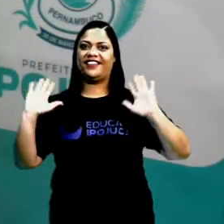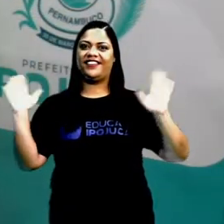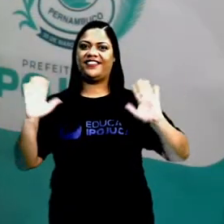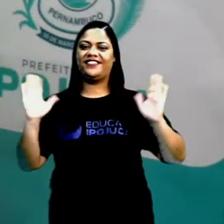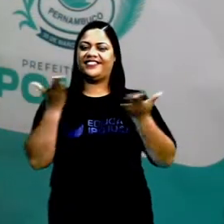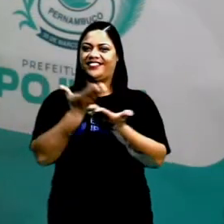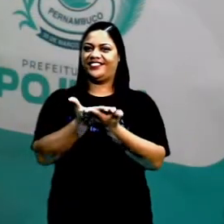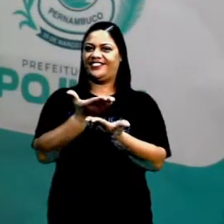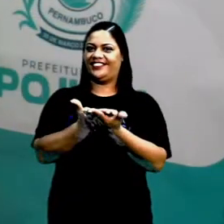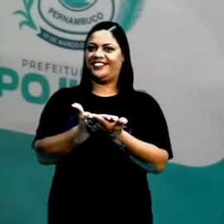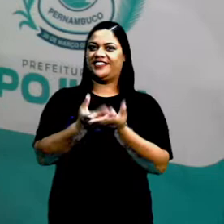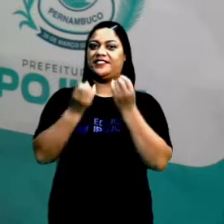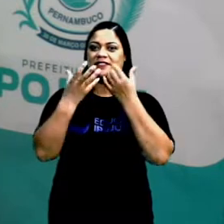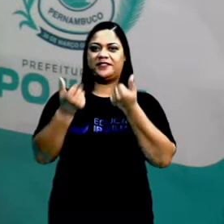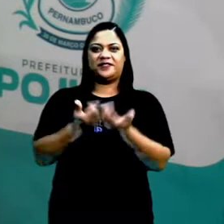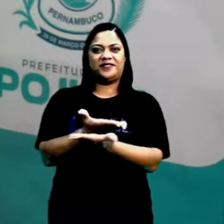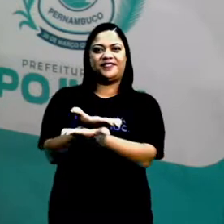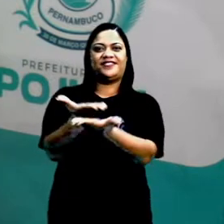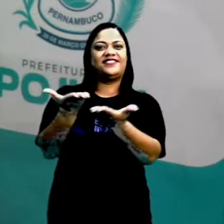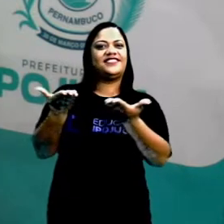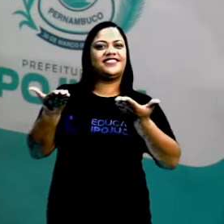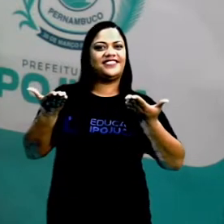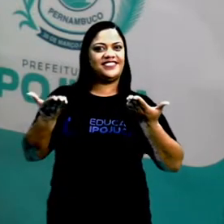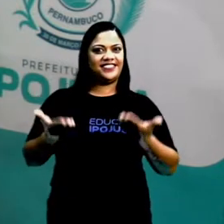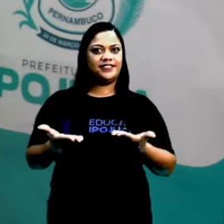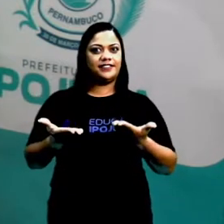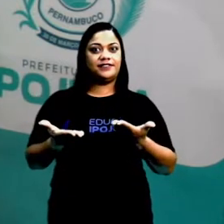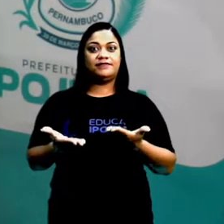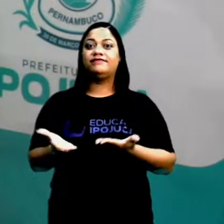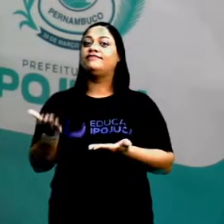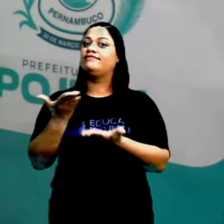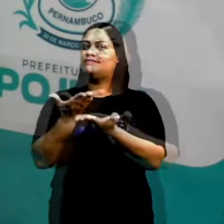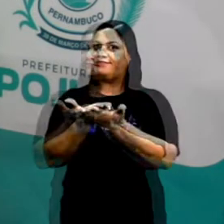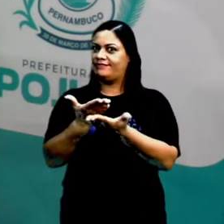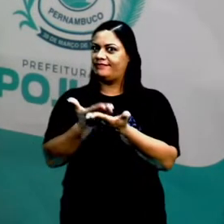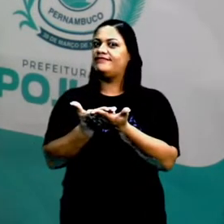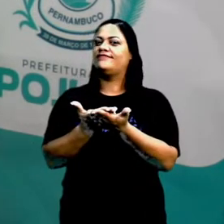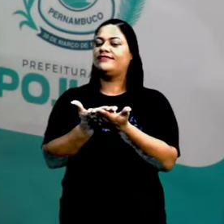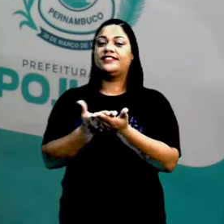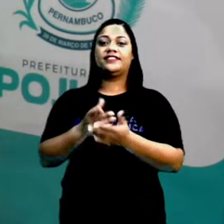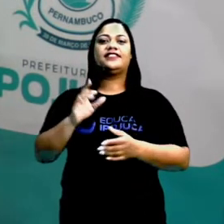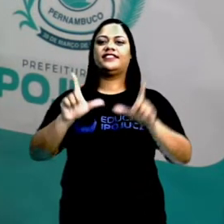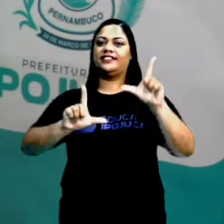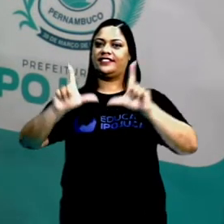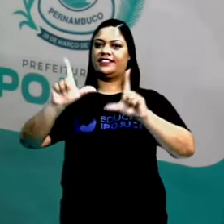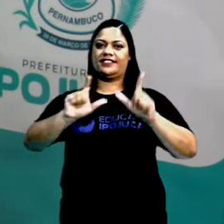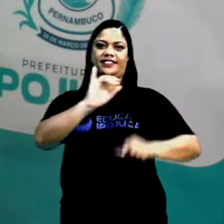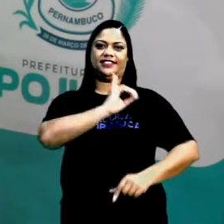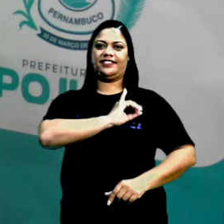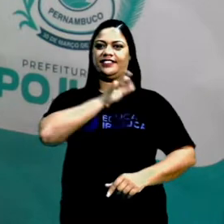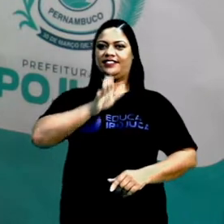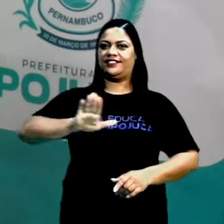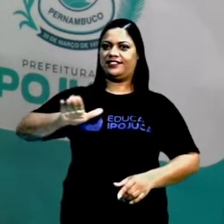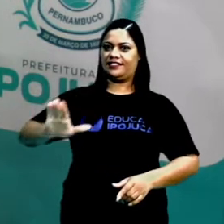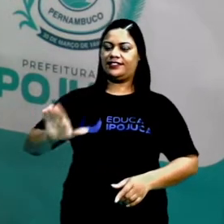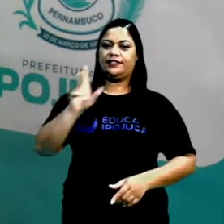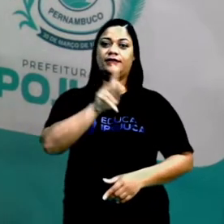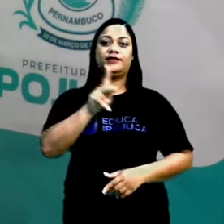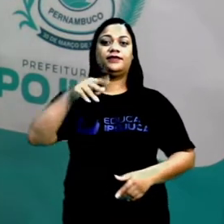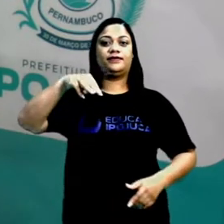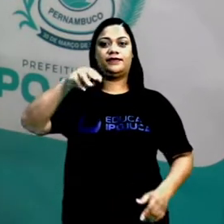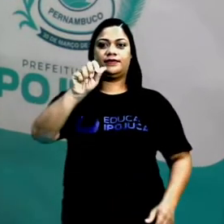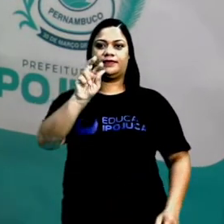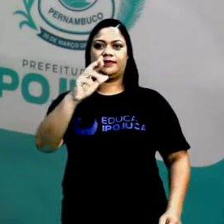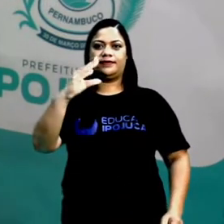Olá, estudante! Tudo bem com vocês? Vamos para mais uma aula da nossa TV Eduque Pojuca. Sou a professora